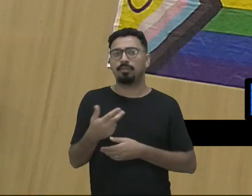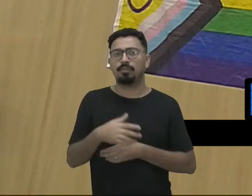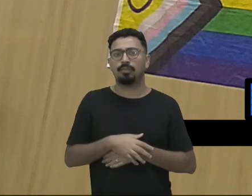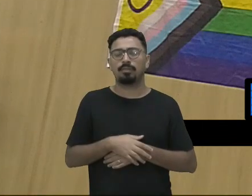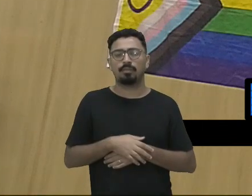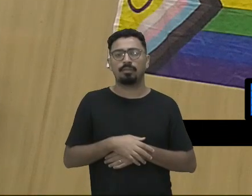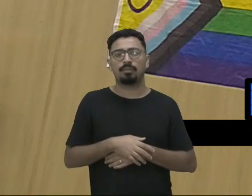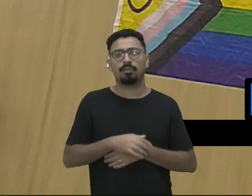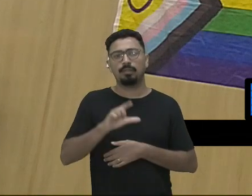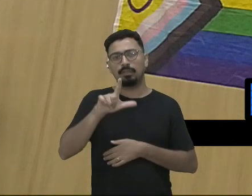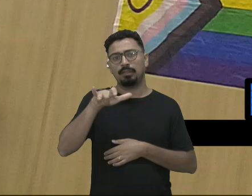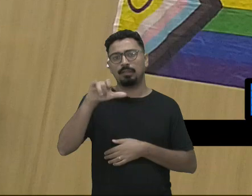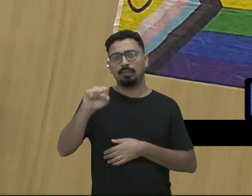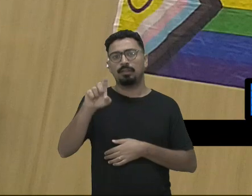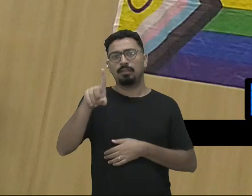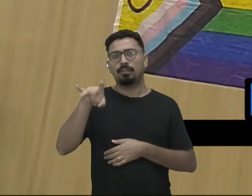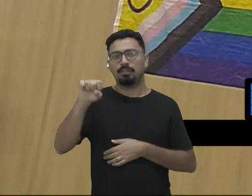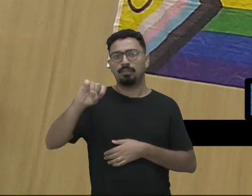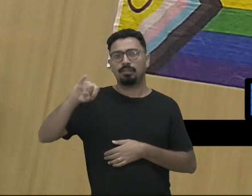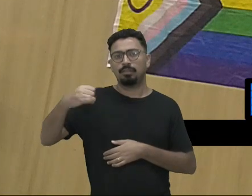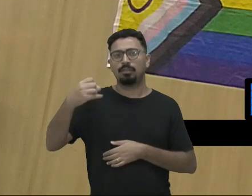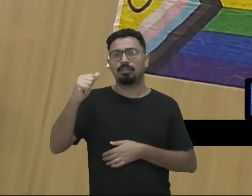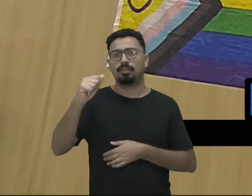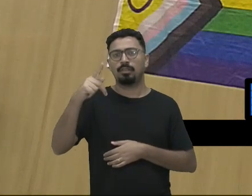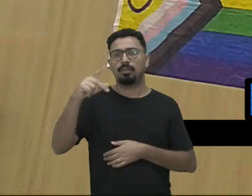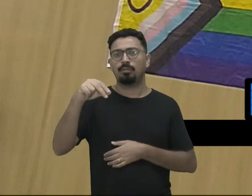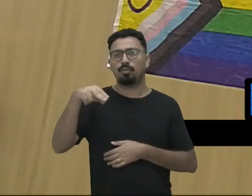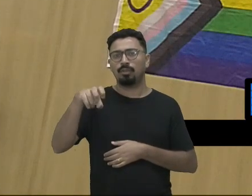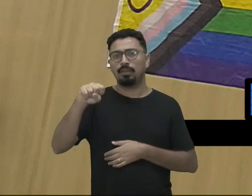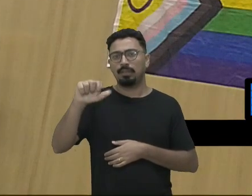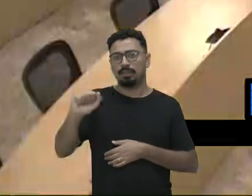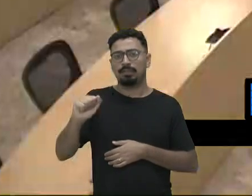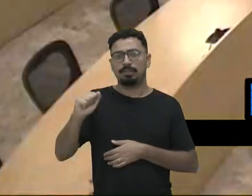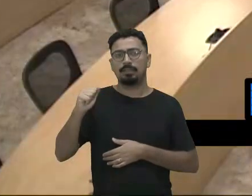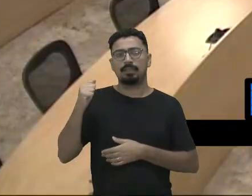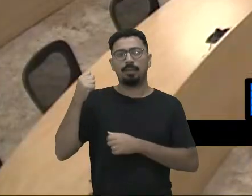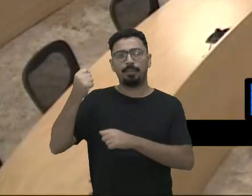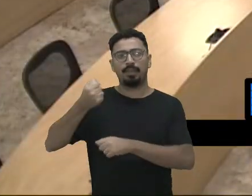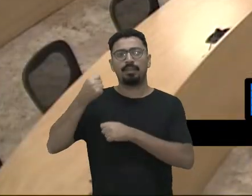Laís Dias, japonesa, militante.